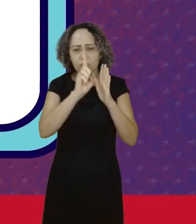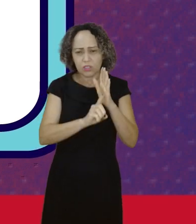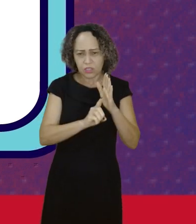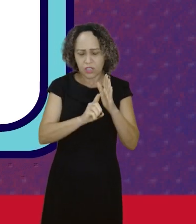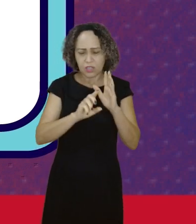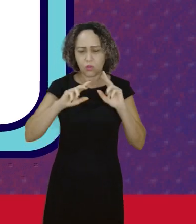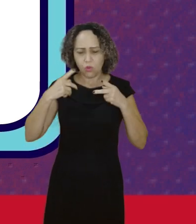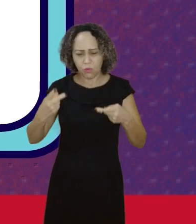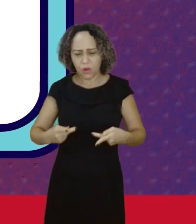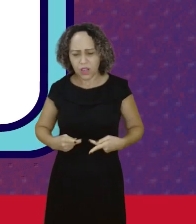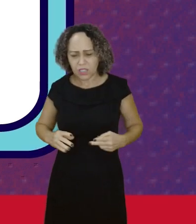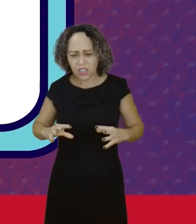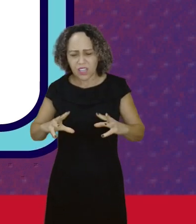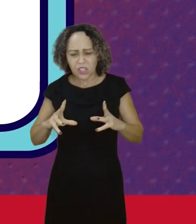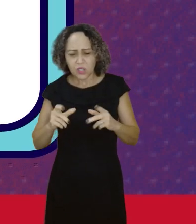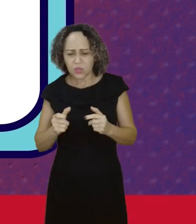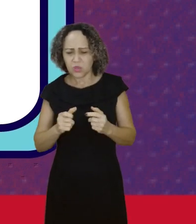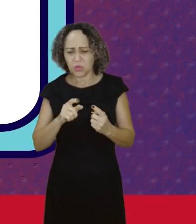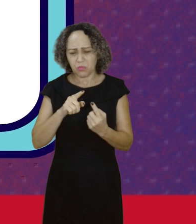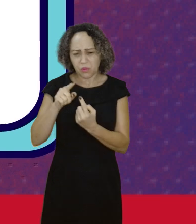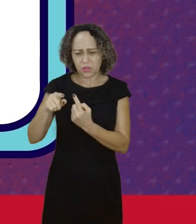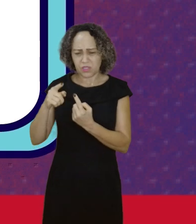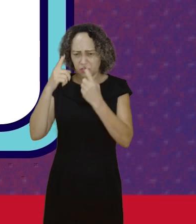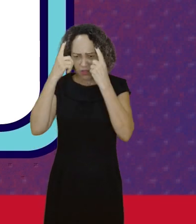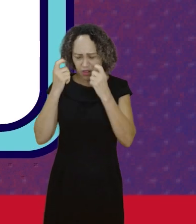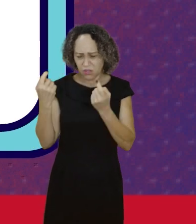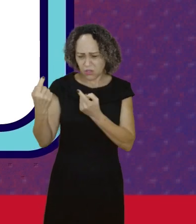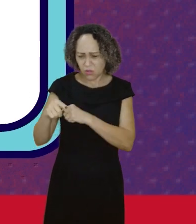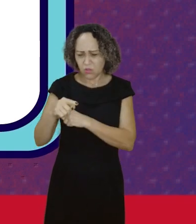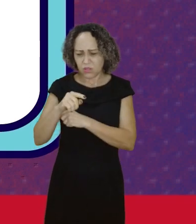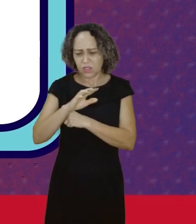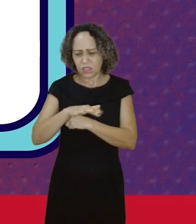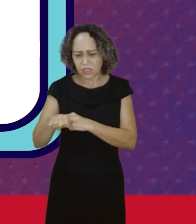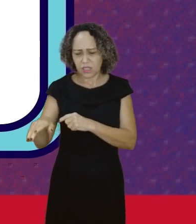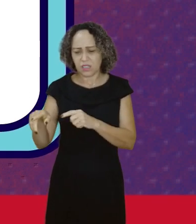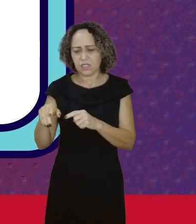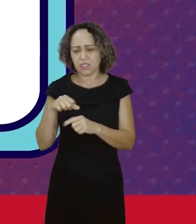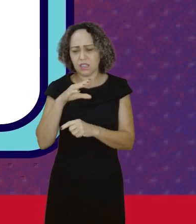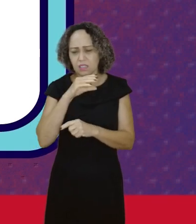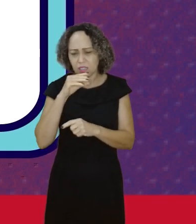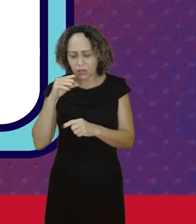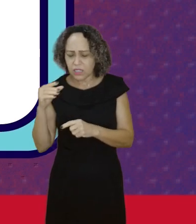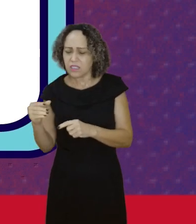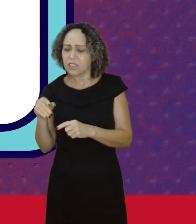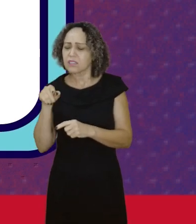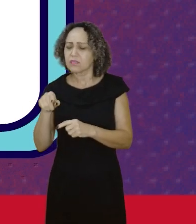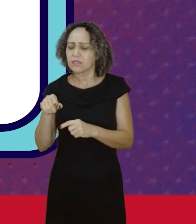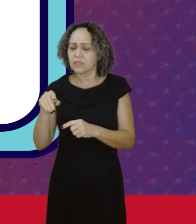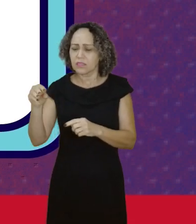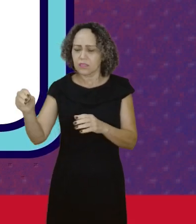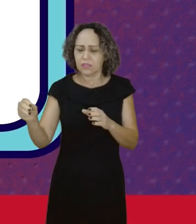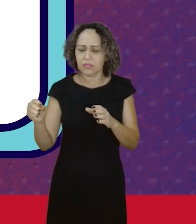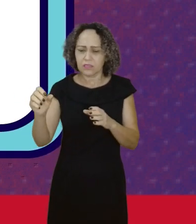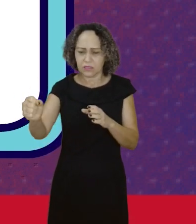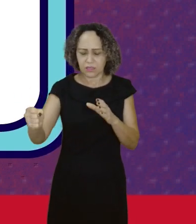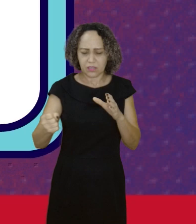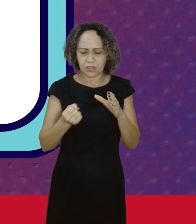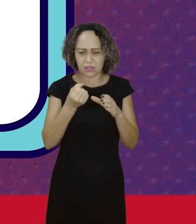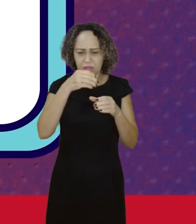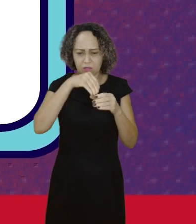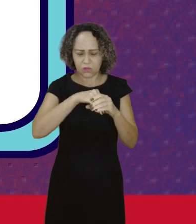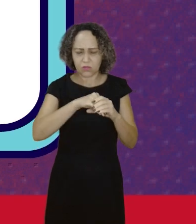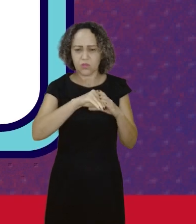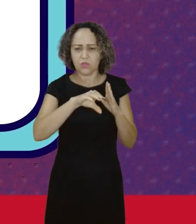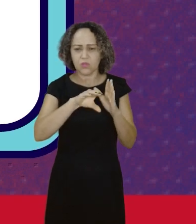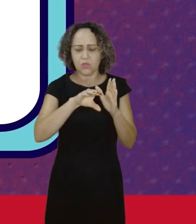as formas de violência contra a criança e o adolescente serão incluídos como temas transversais nos